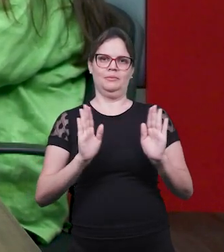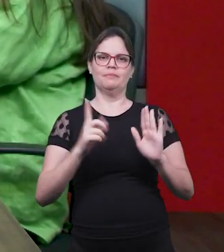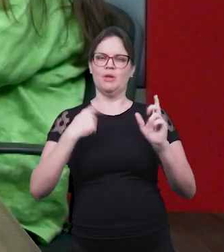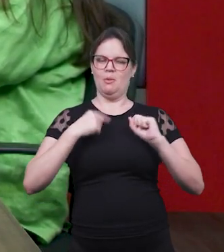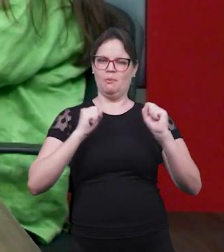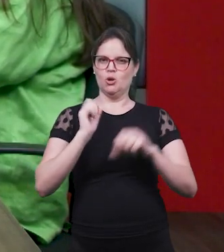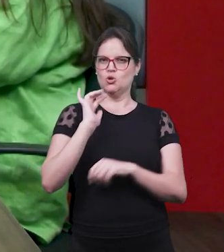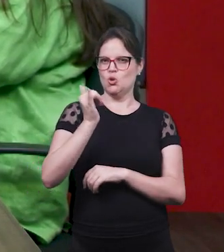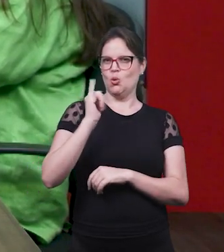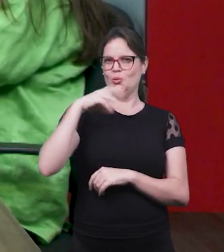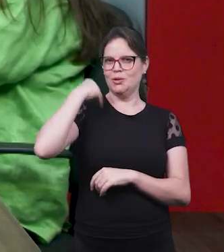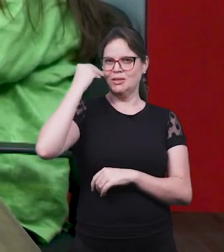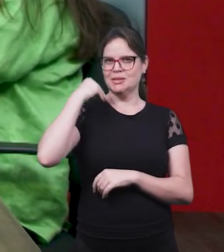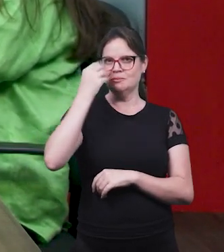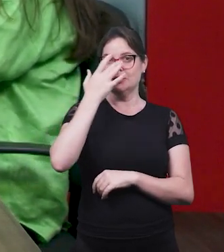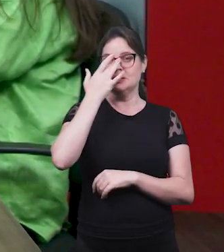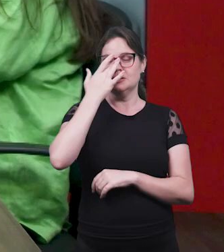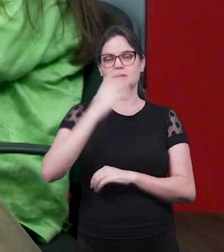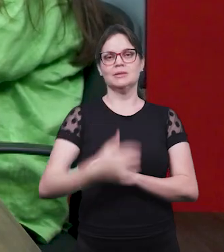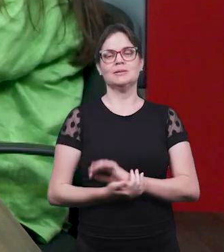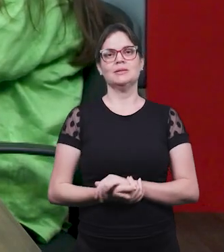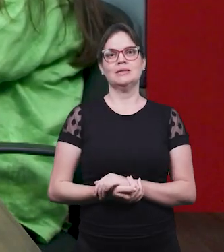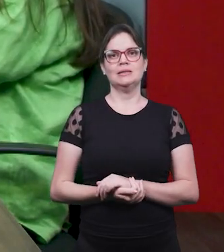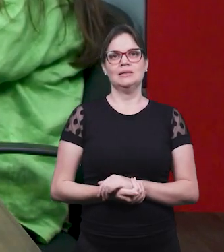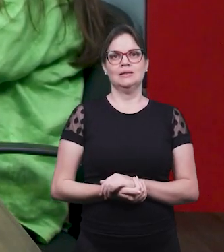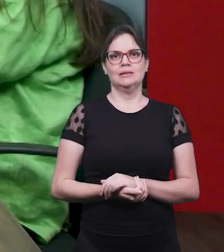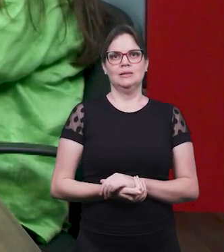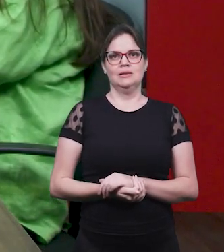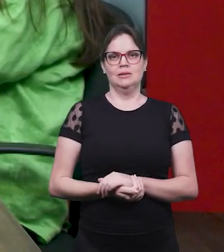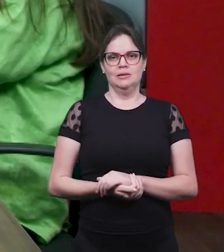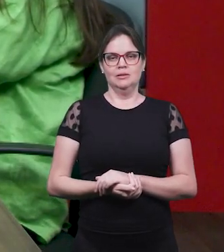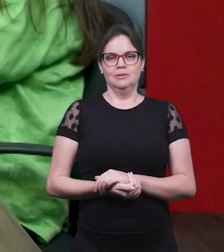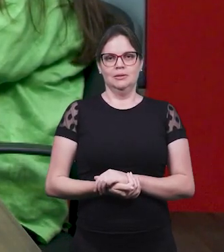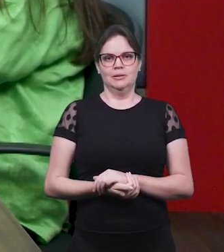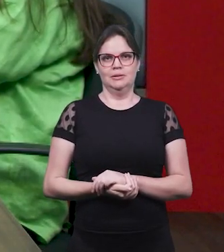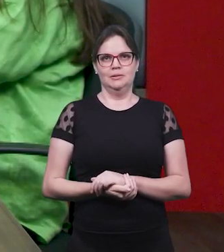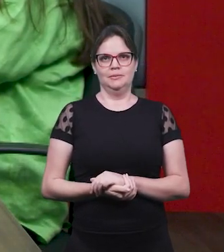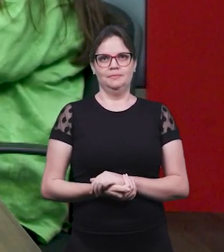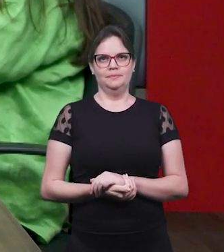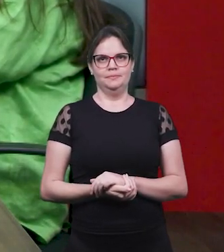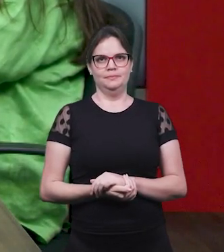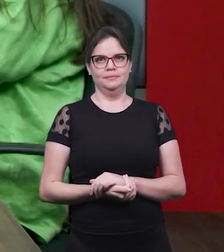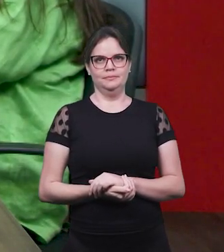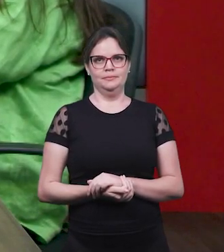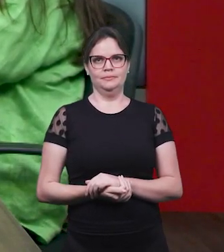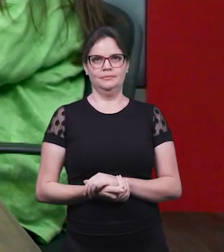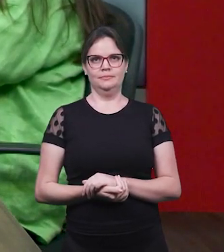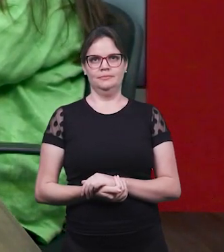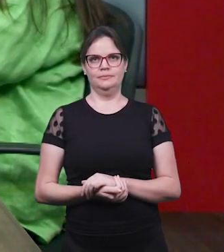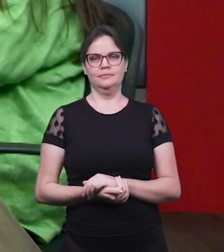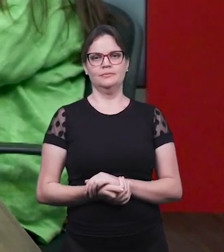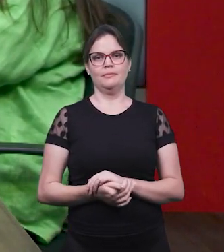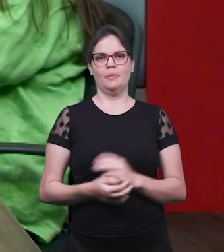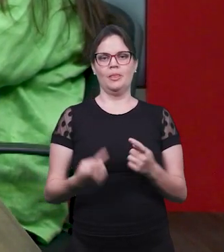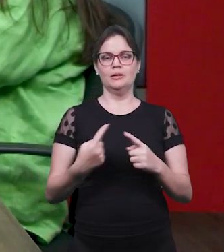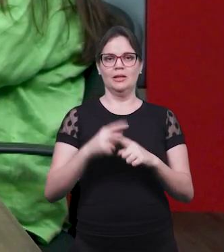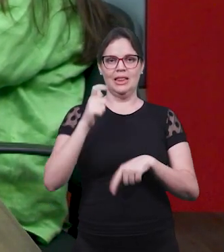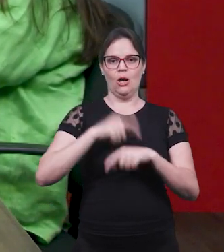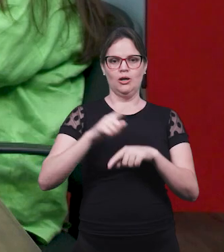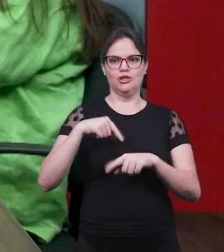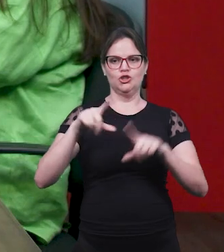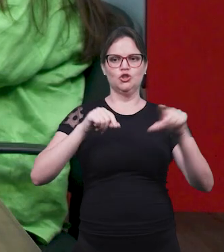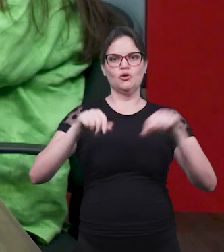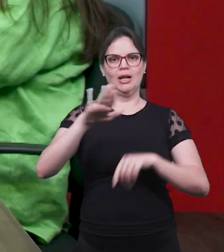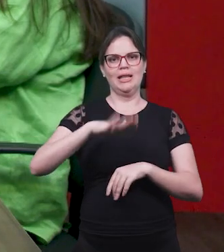contar uma experiência que eu tive? Então, quando a gente escolhe a área da saúde, também é porque a gente não